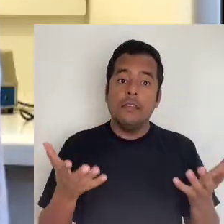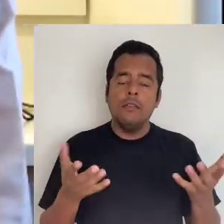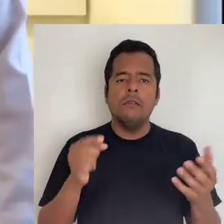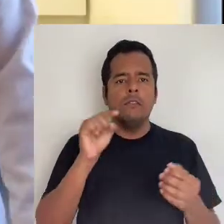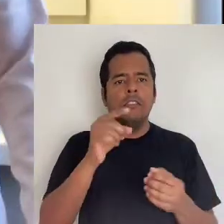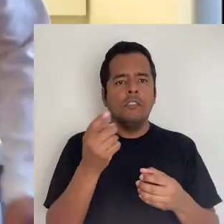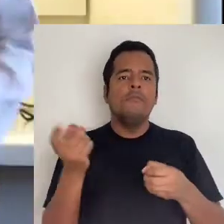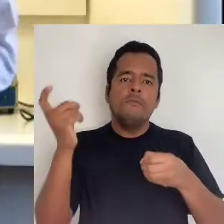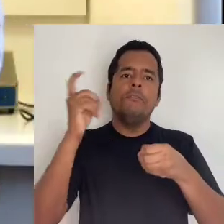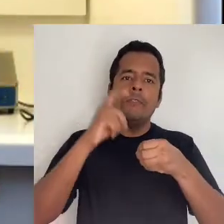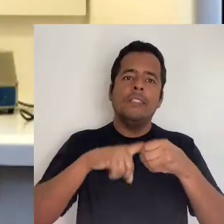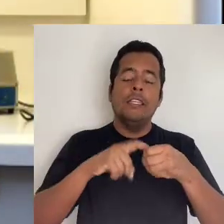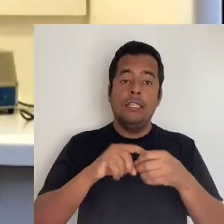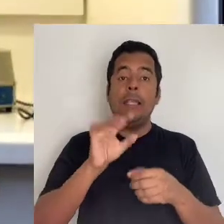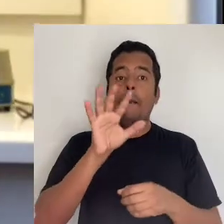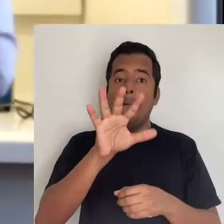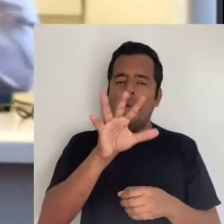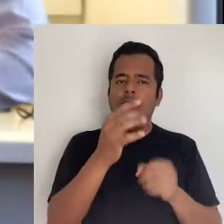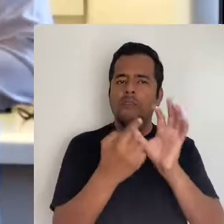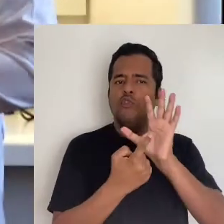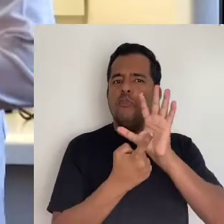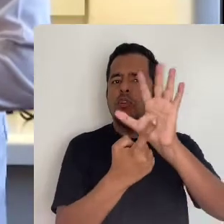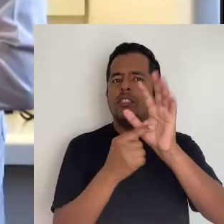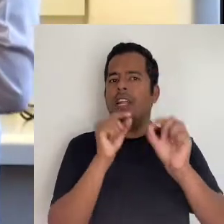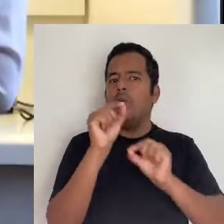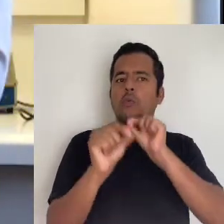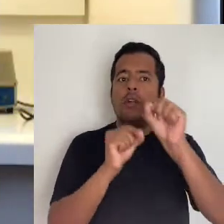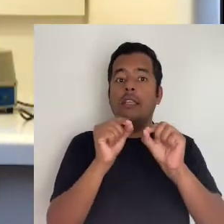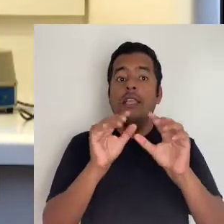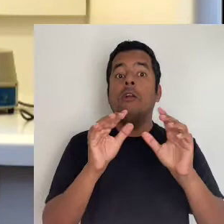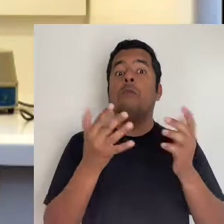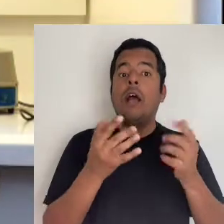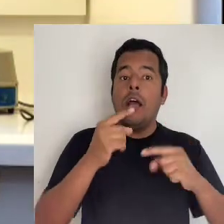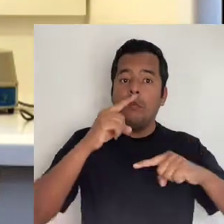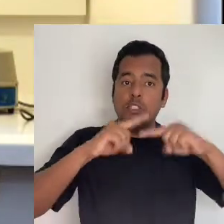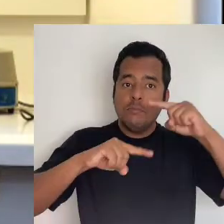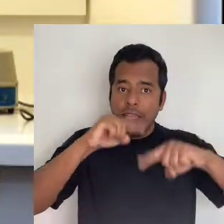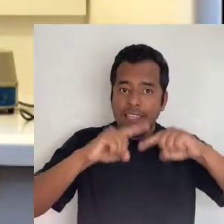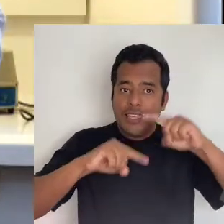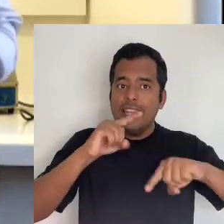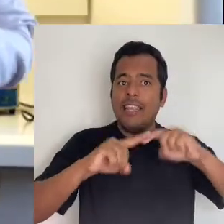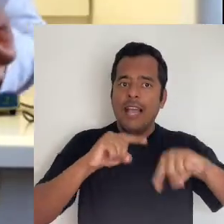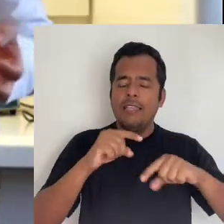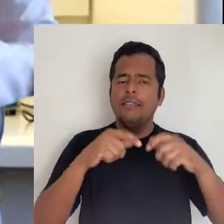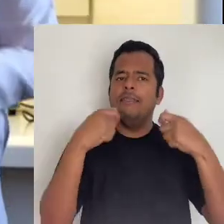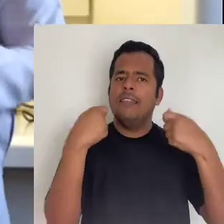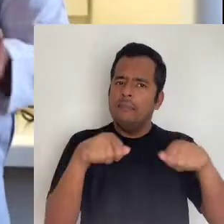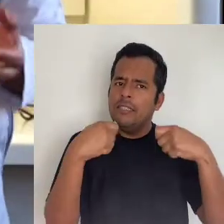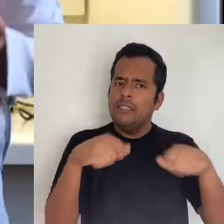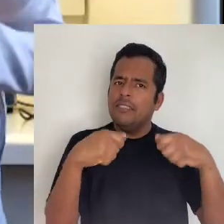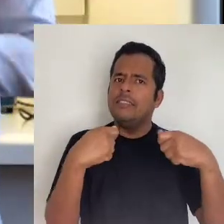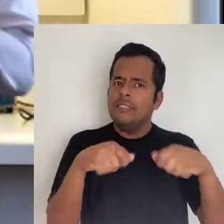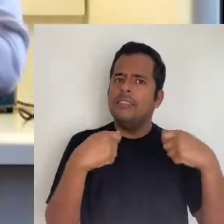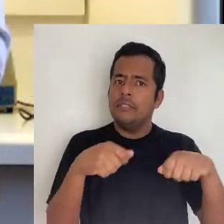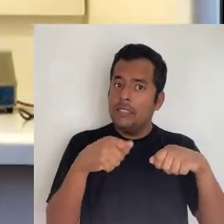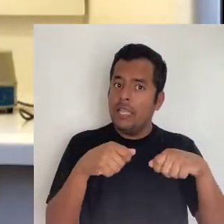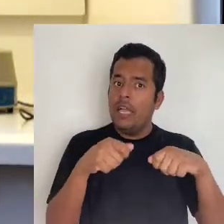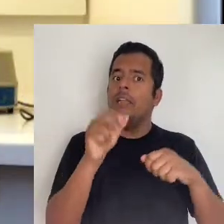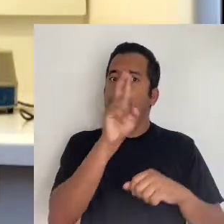E aí pessoal, estou de volta, só que agora eu vou mostrar para vocês quais são os materiais e os instrumentos que nós